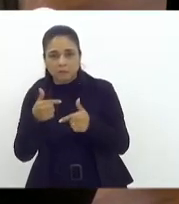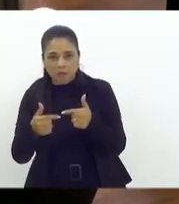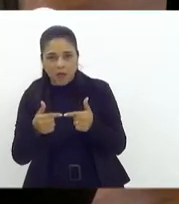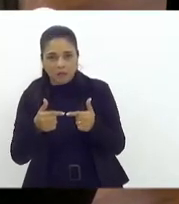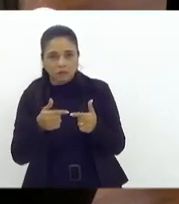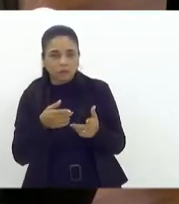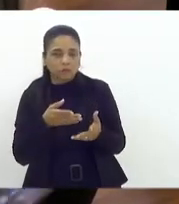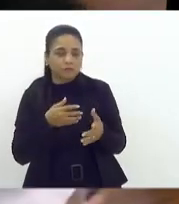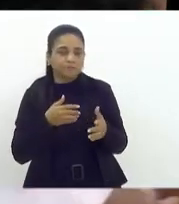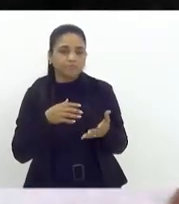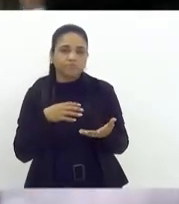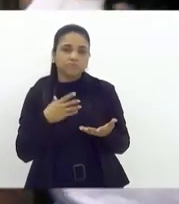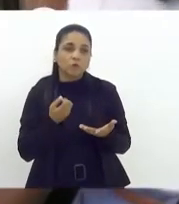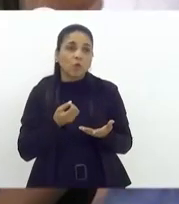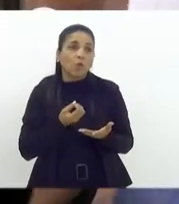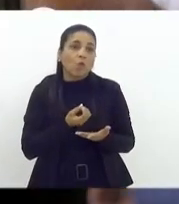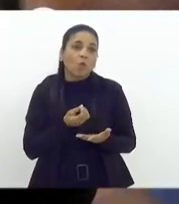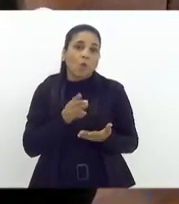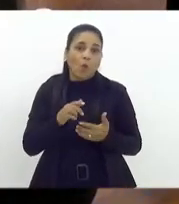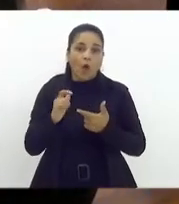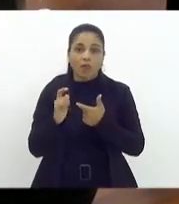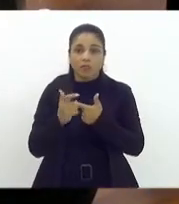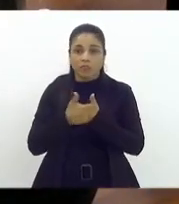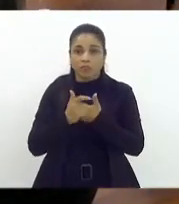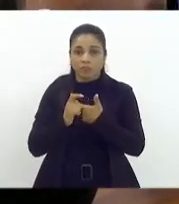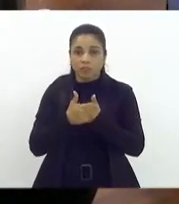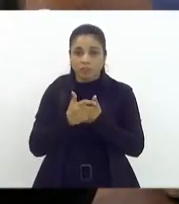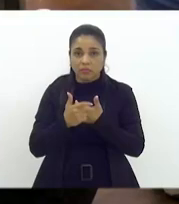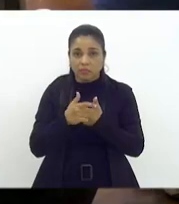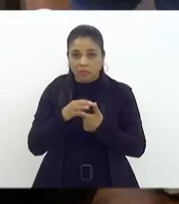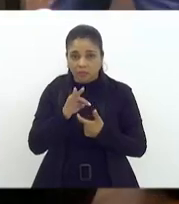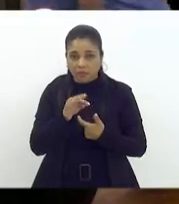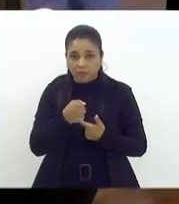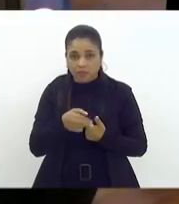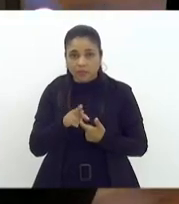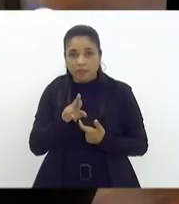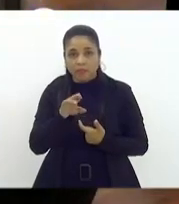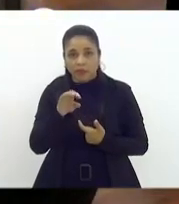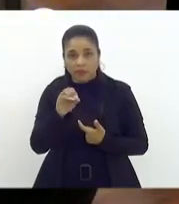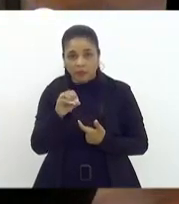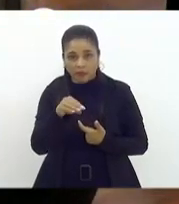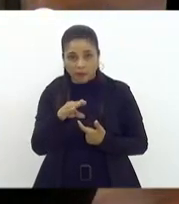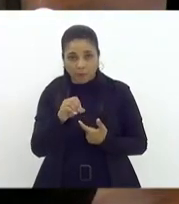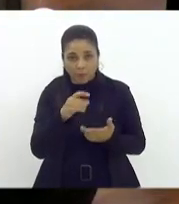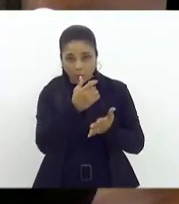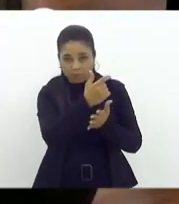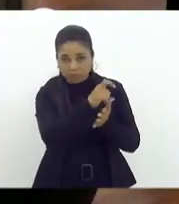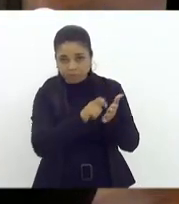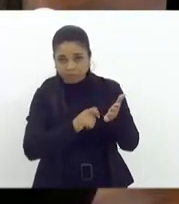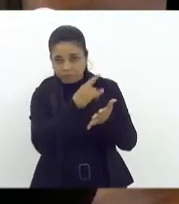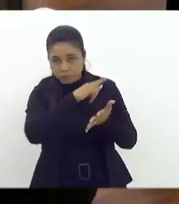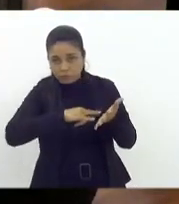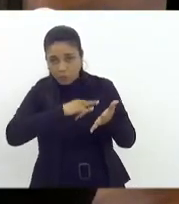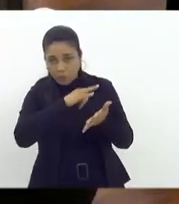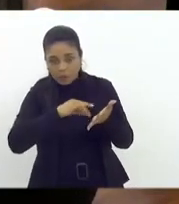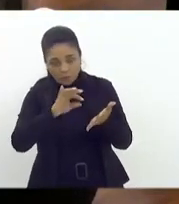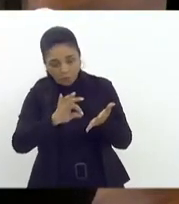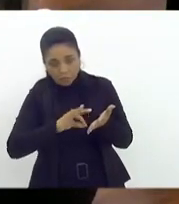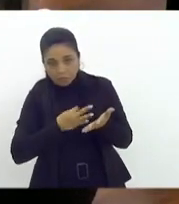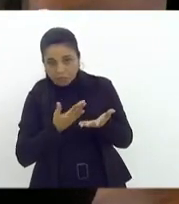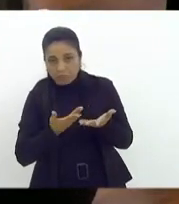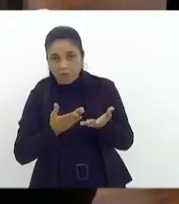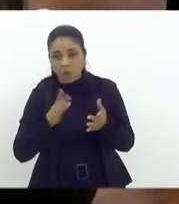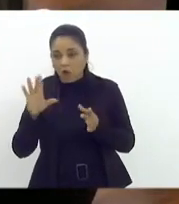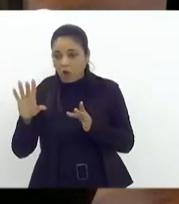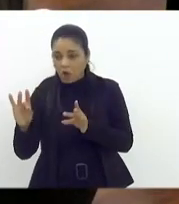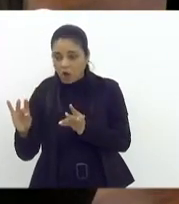reduzido a termo reduzido a atenção Alguém já viu um termo de reconhecimento de ato de reconhecimento é realmente uma síntese é um recorte